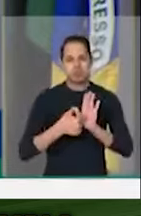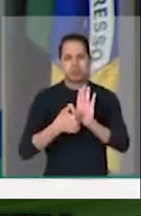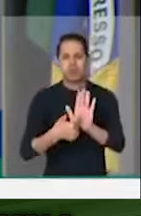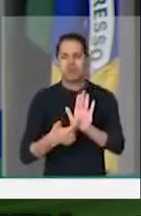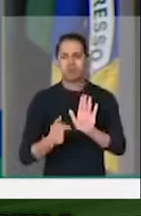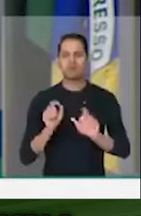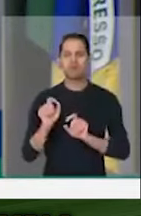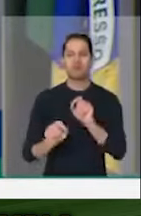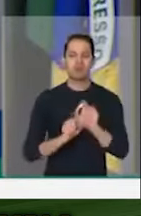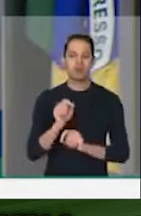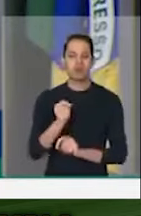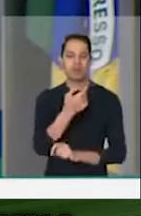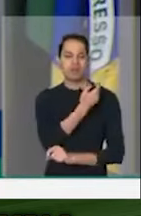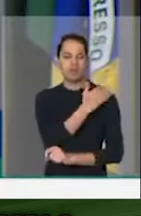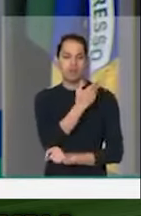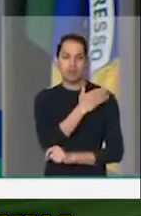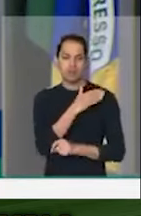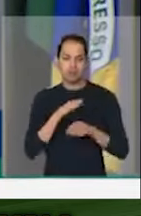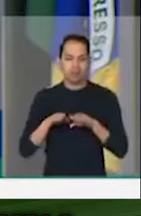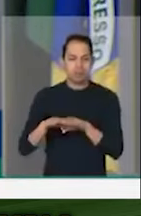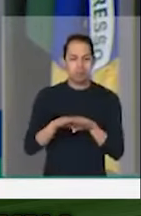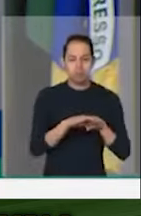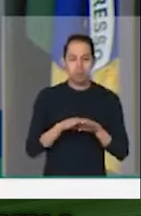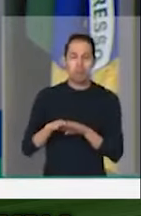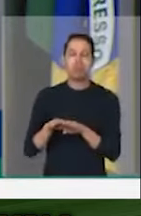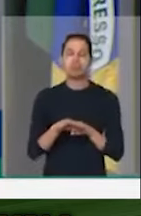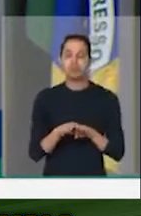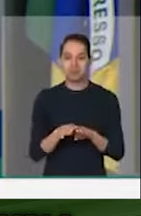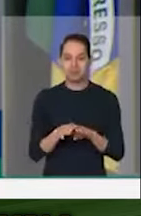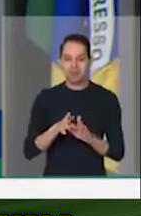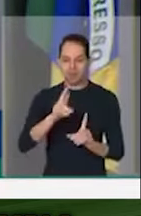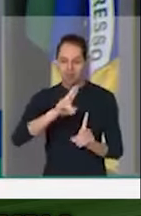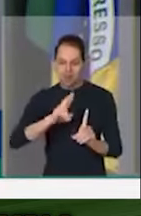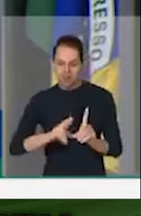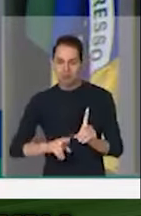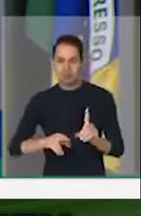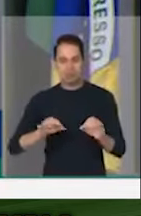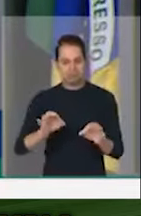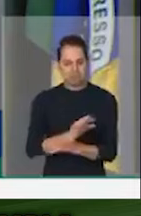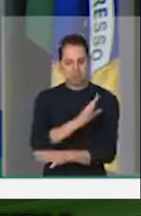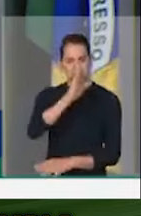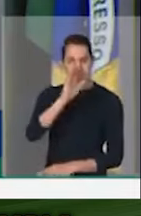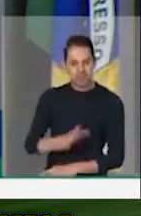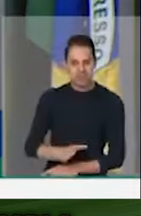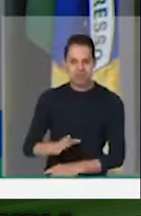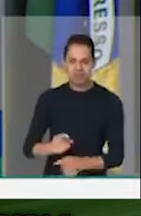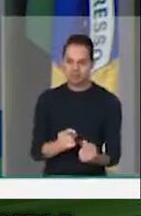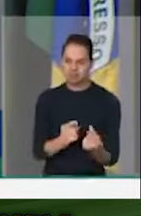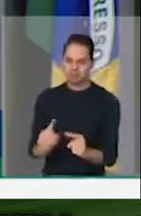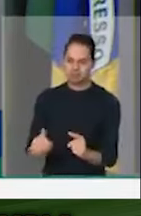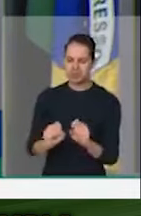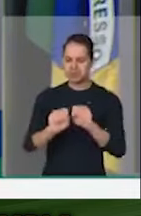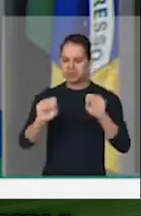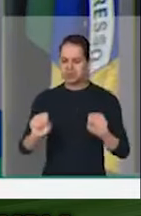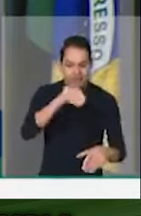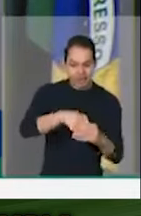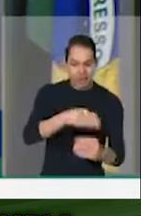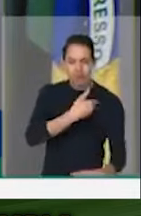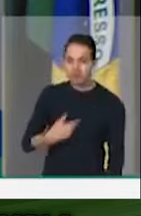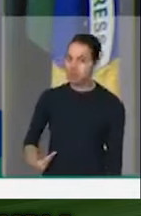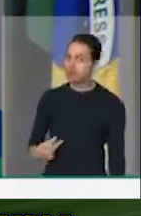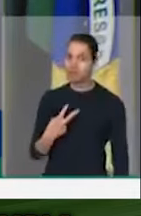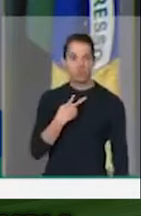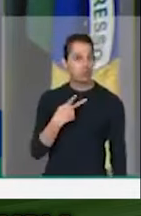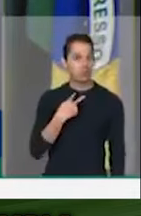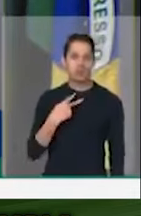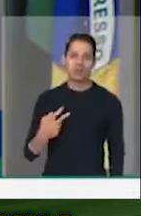nenhuma imparcialidade, de que ele já tem um relatório pronto, ferindo totalmente o sistema acusatório. E